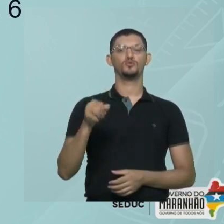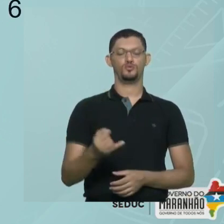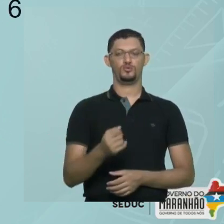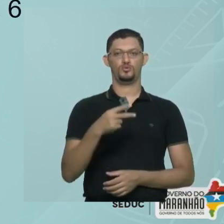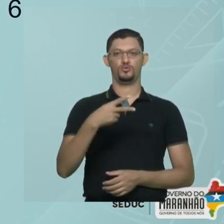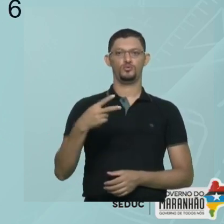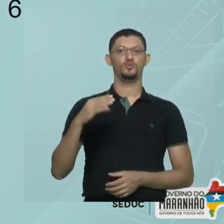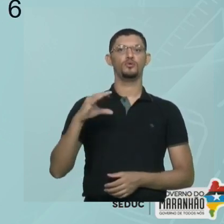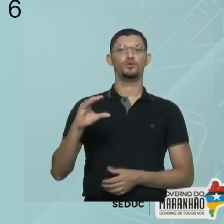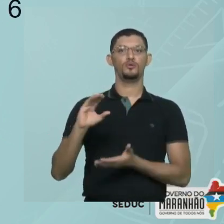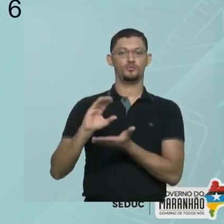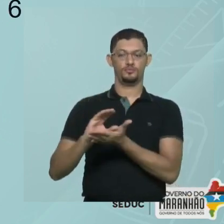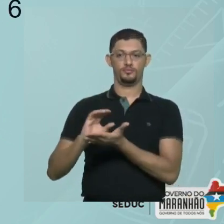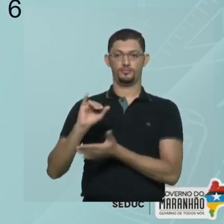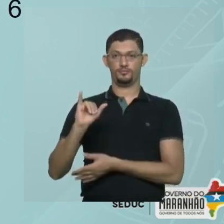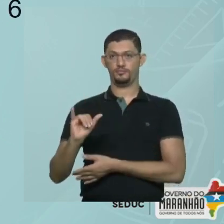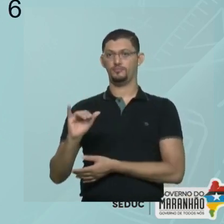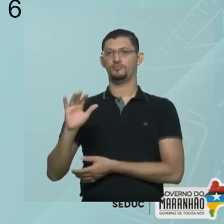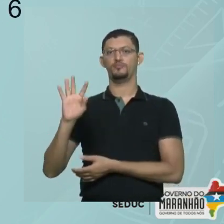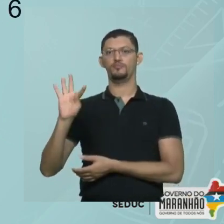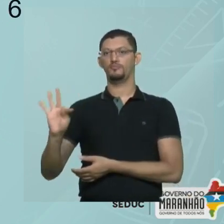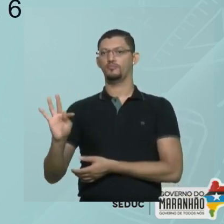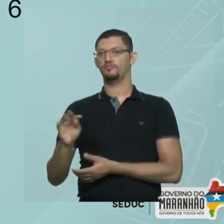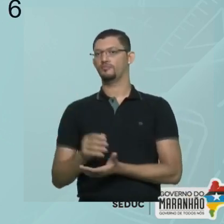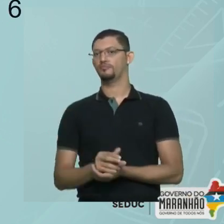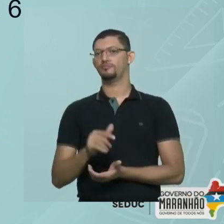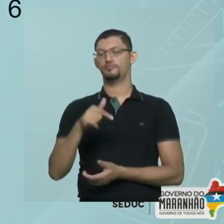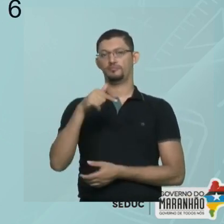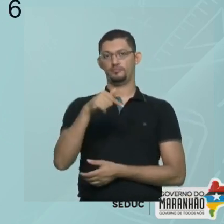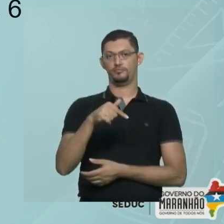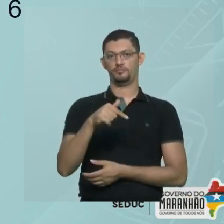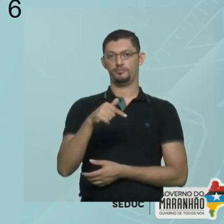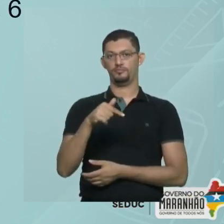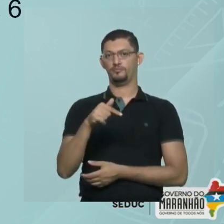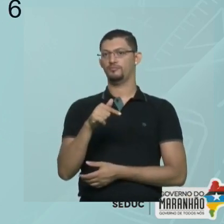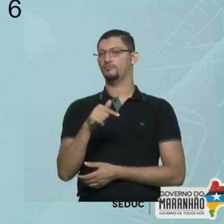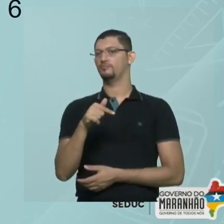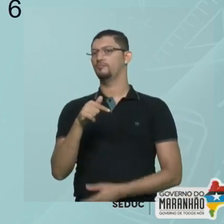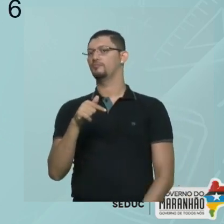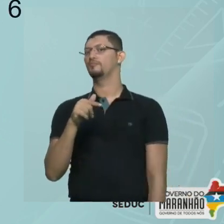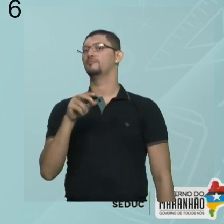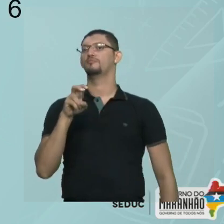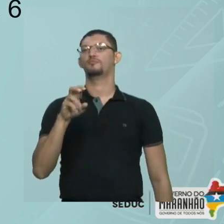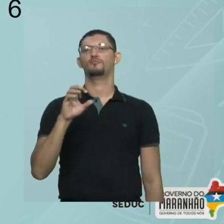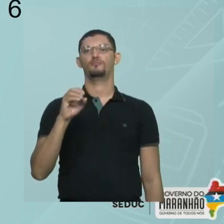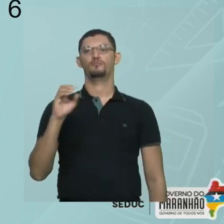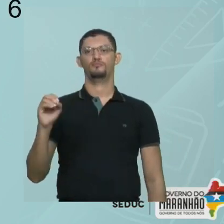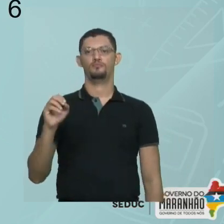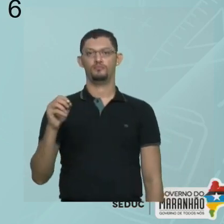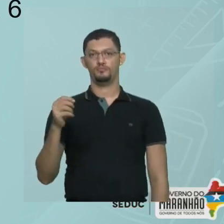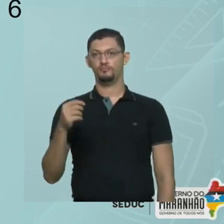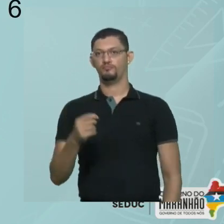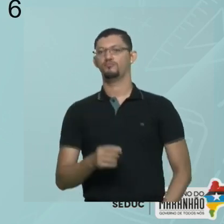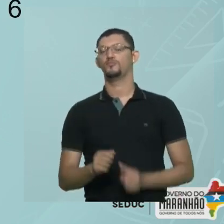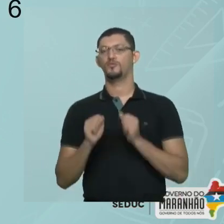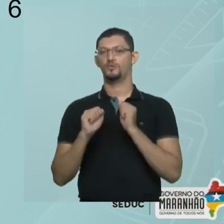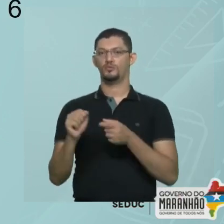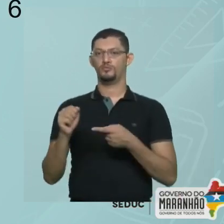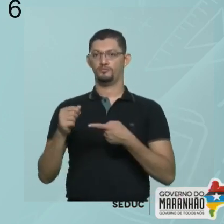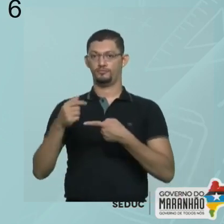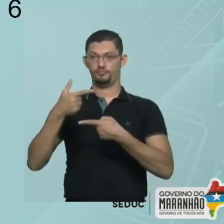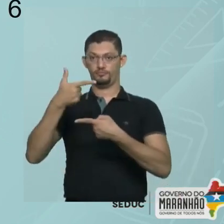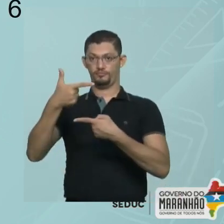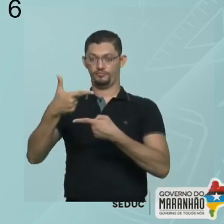o tempo. Eu vou ter o capital, que é 7 mil, vezes a taxa, que eu posso colocar em decimal ou em fração. Eu gosto de